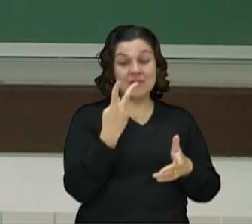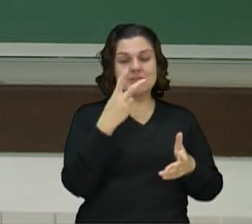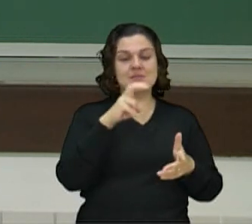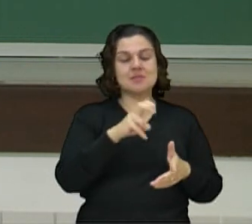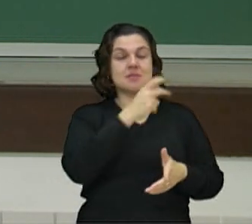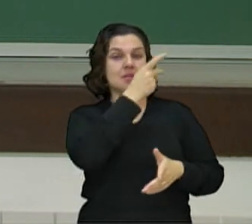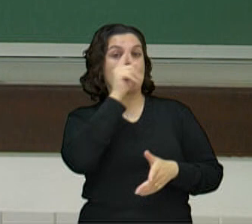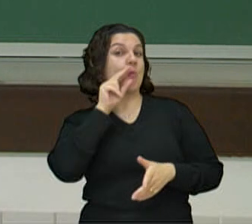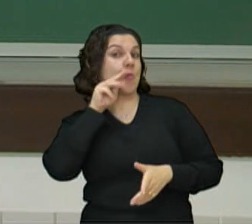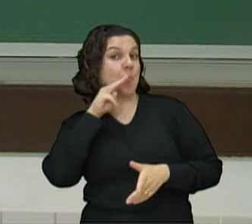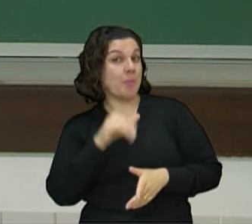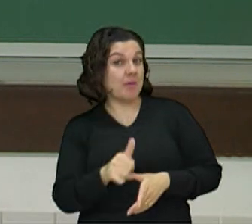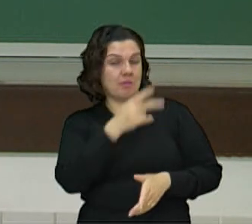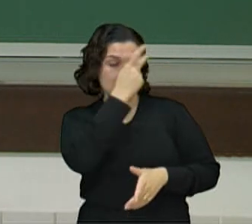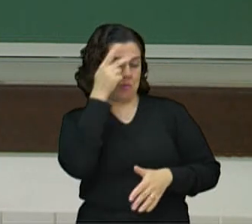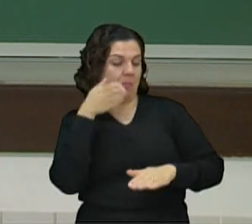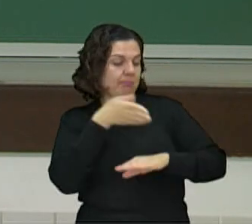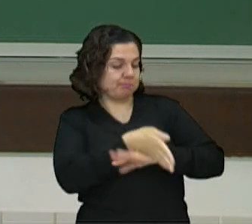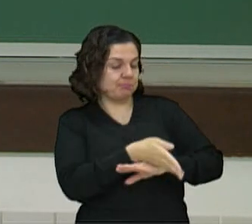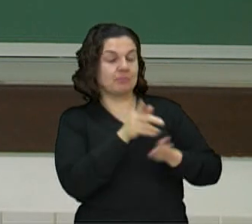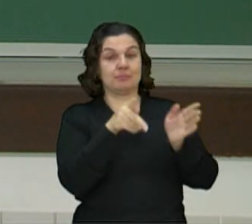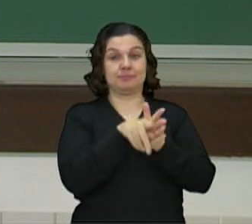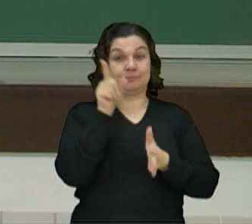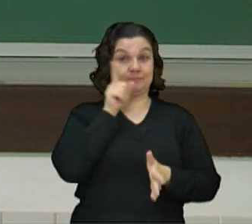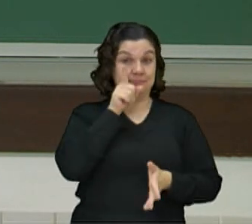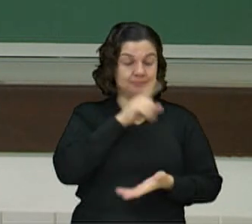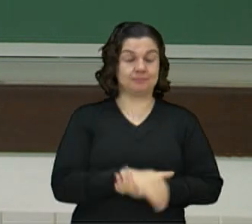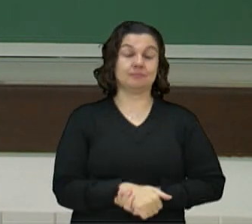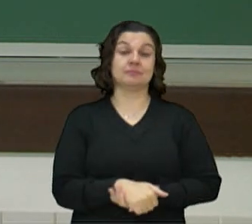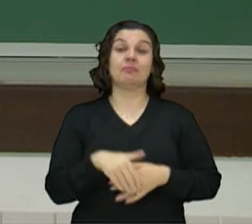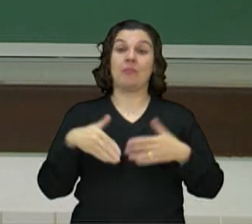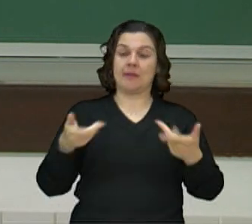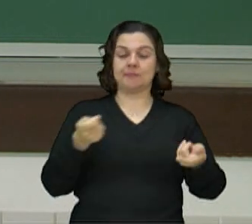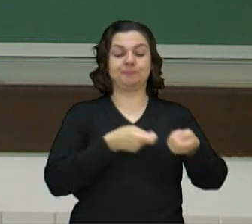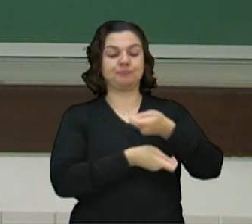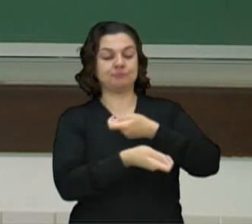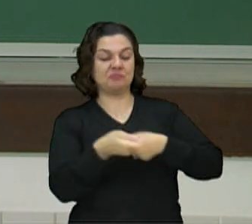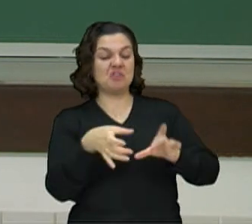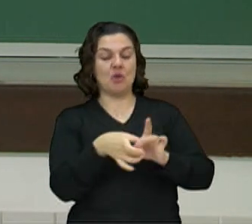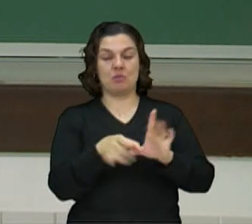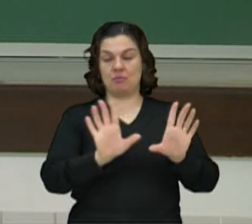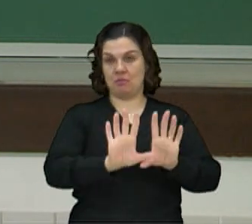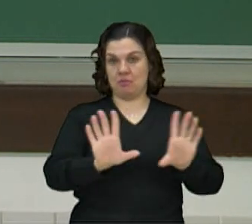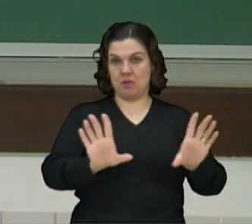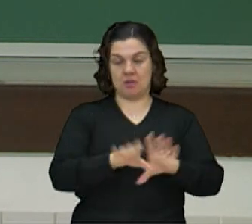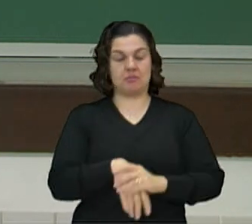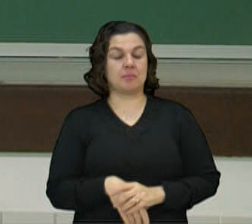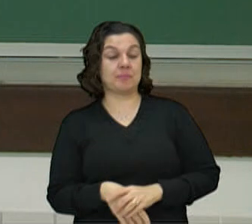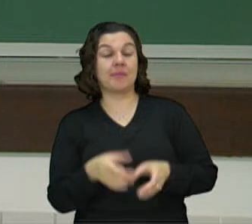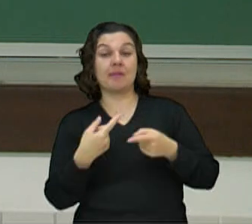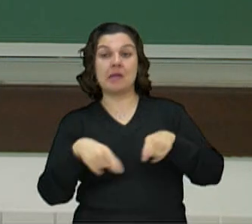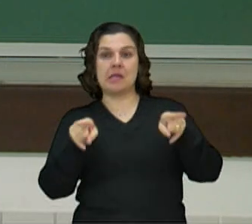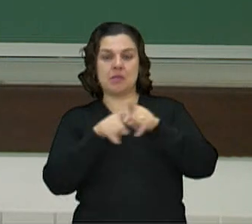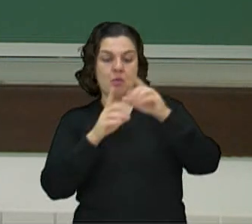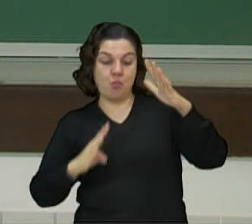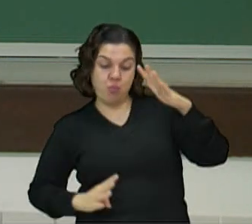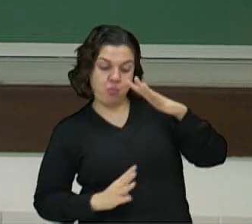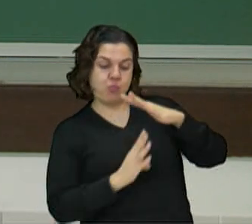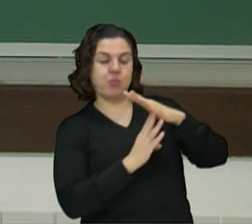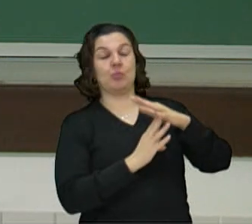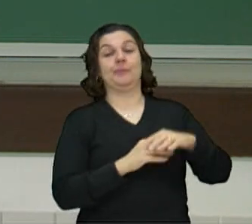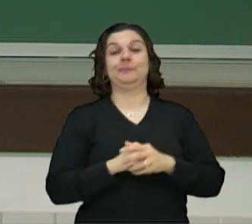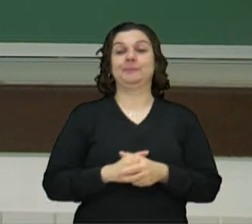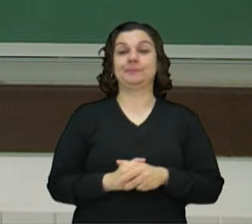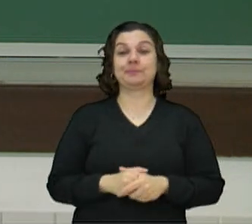milhões entraram nesse período no país. Então, uma economia de livre mercado, de liberalismo e a chegada de milhões